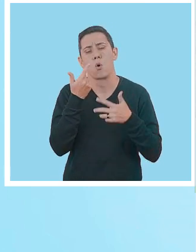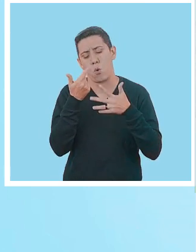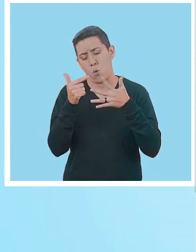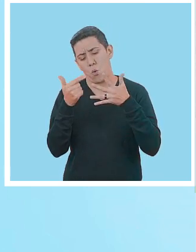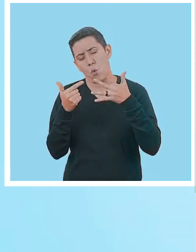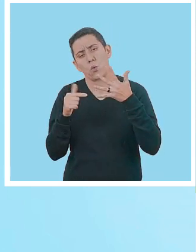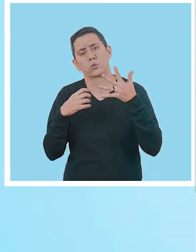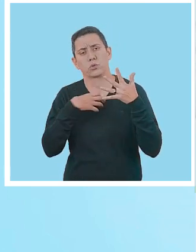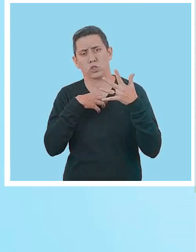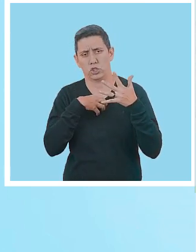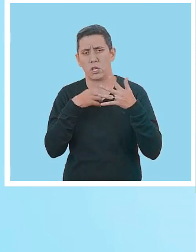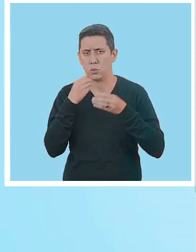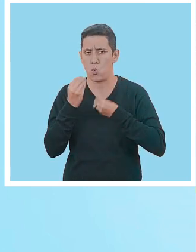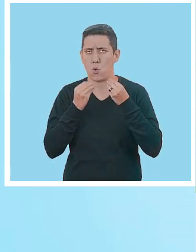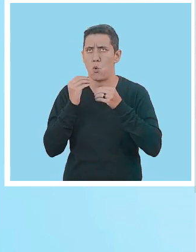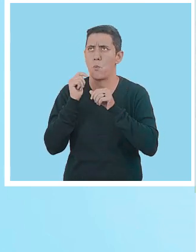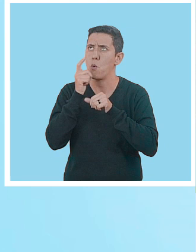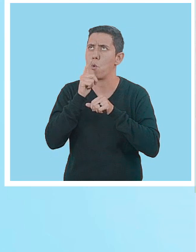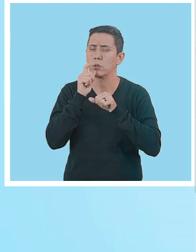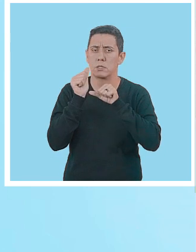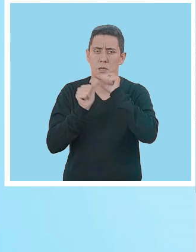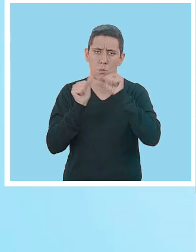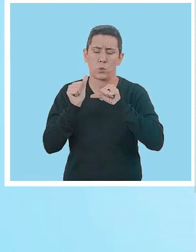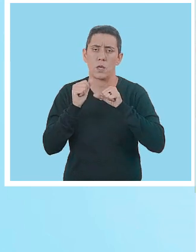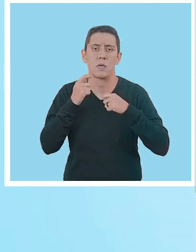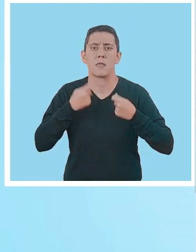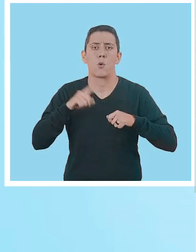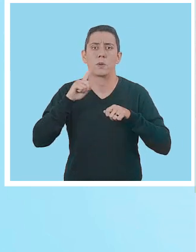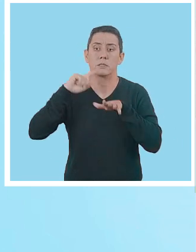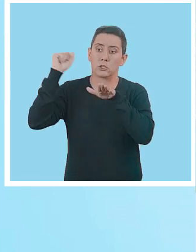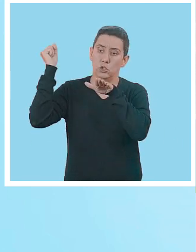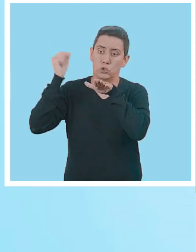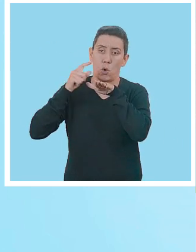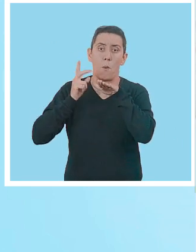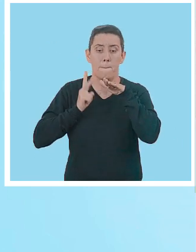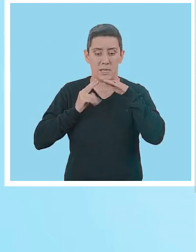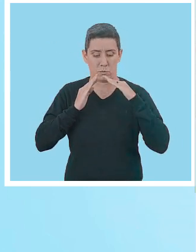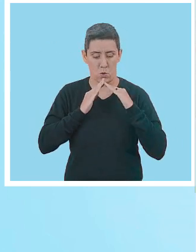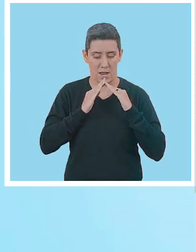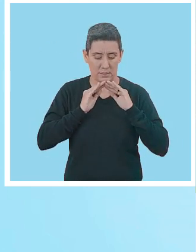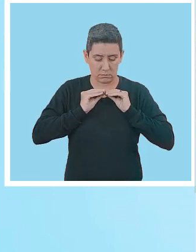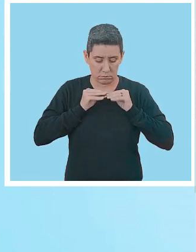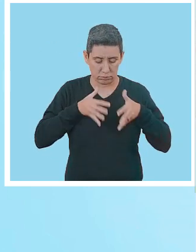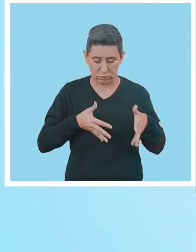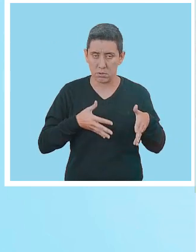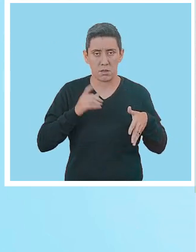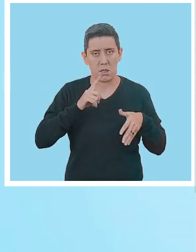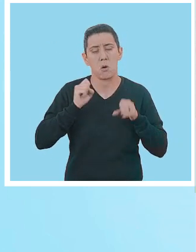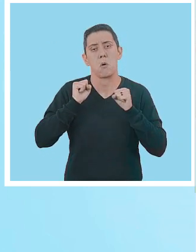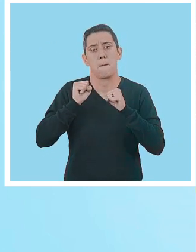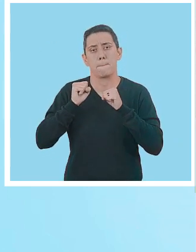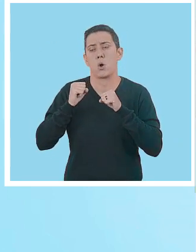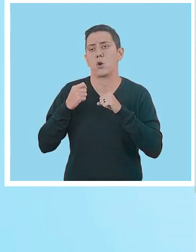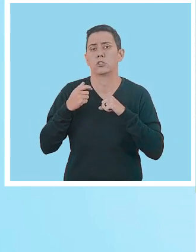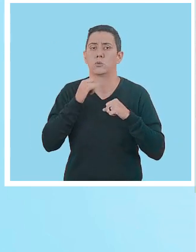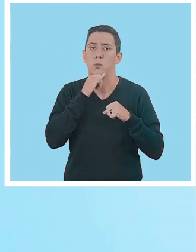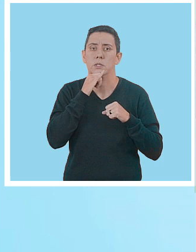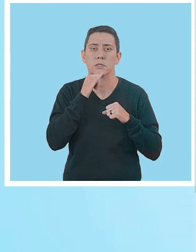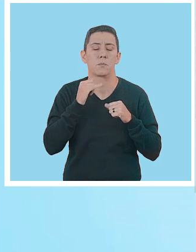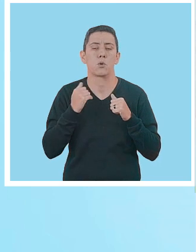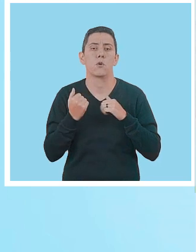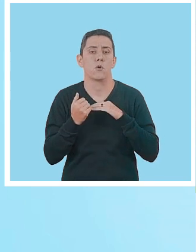necessariamente estar no mesmo local de consumo Então não precisa necessariamente fazer no telhado de casa